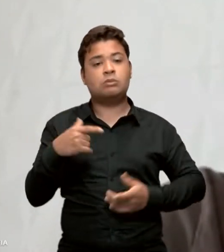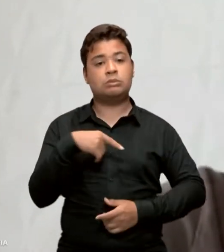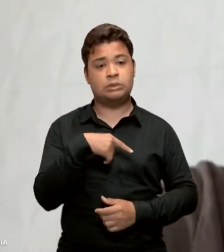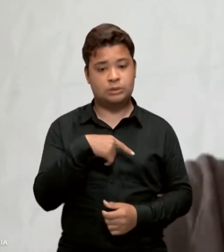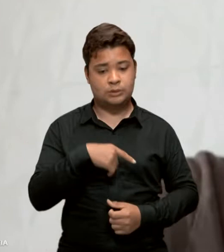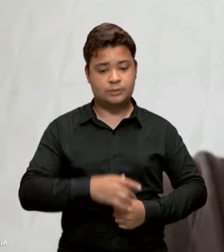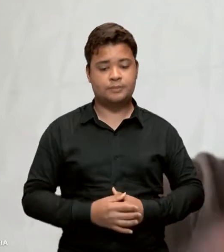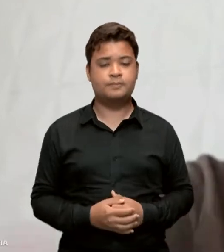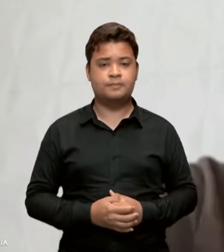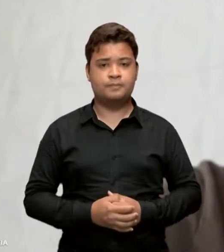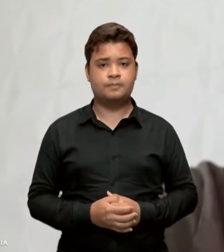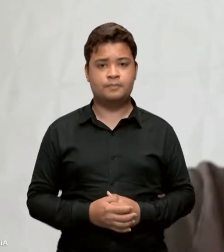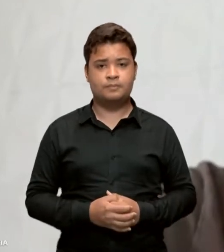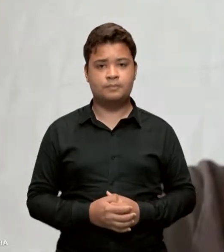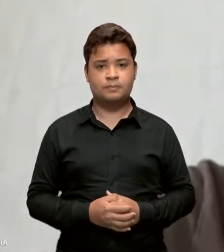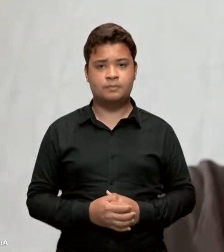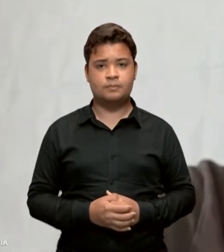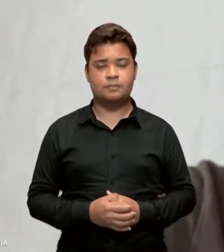como